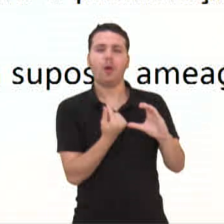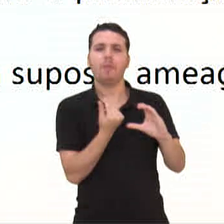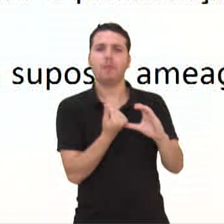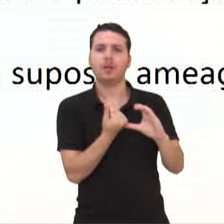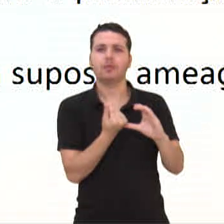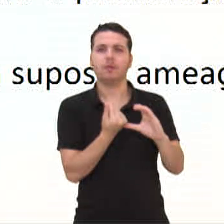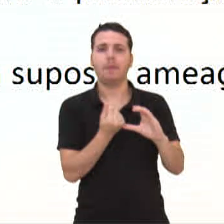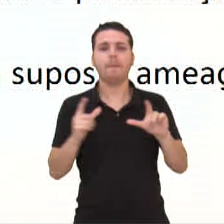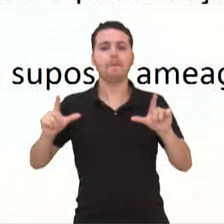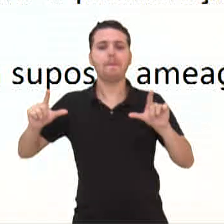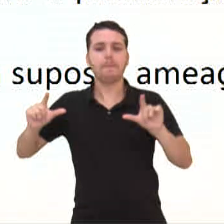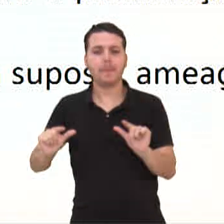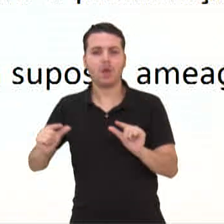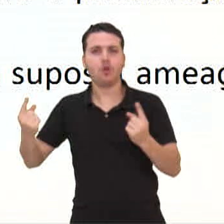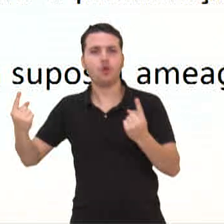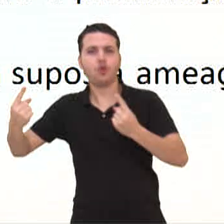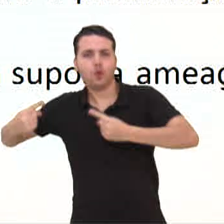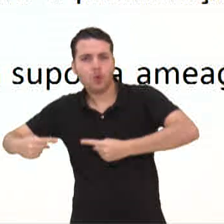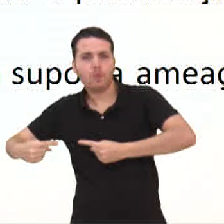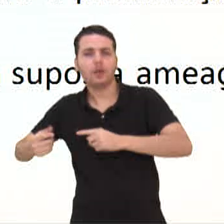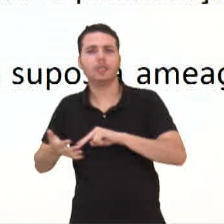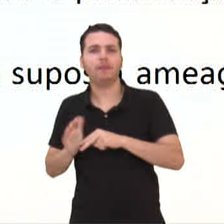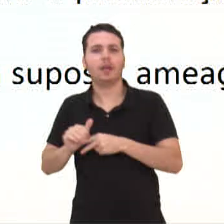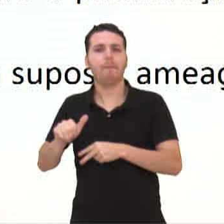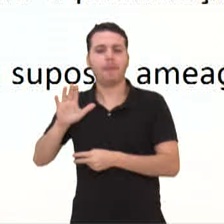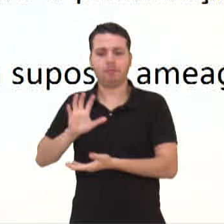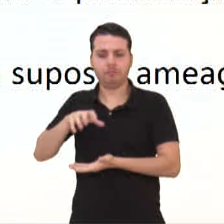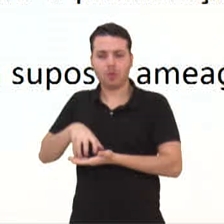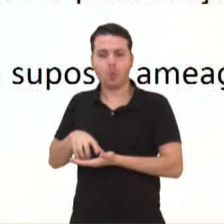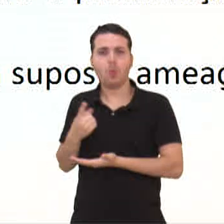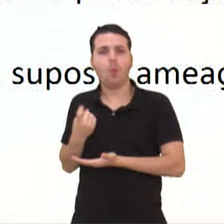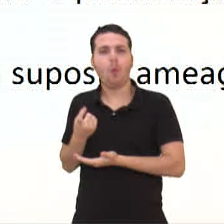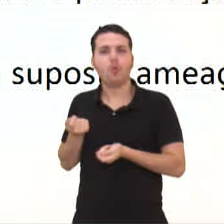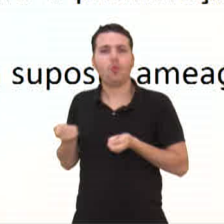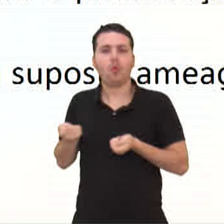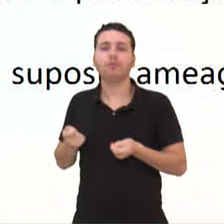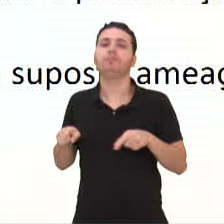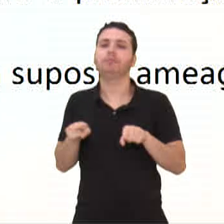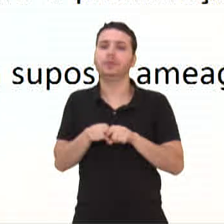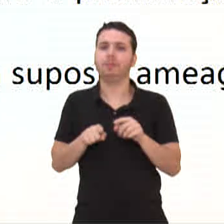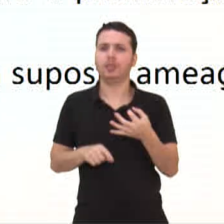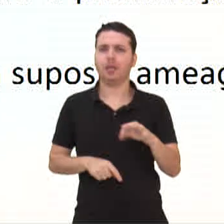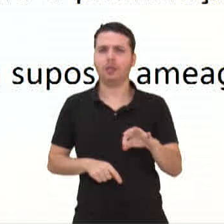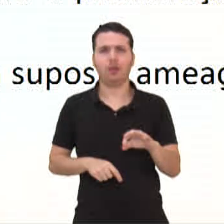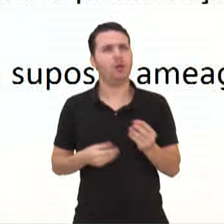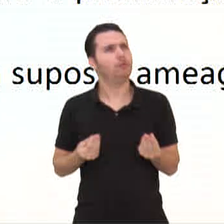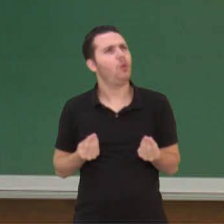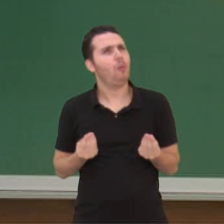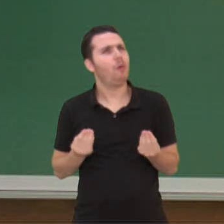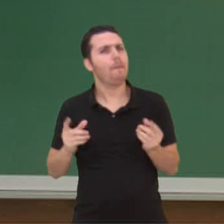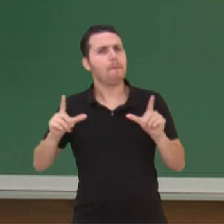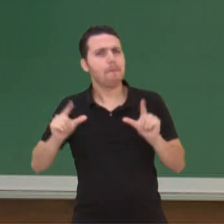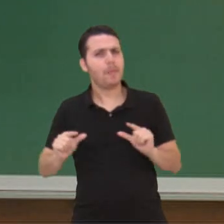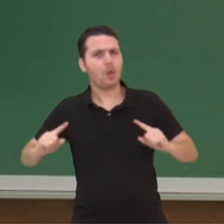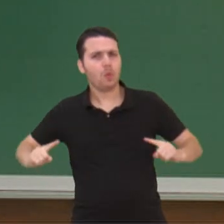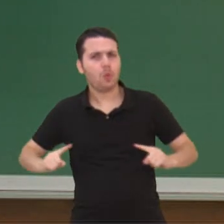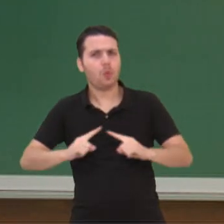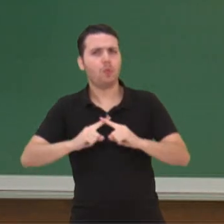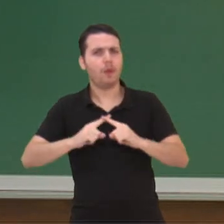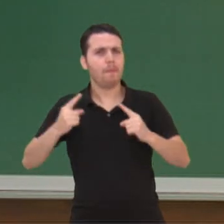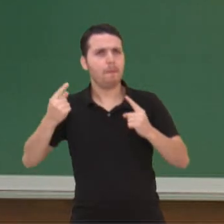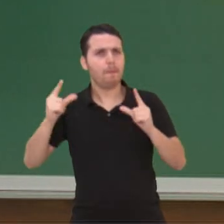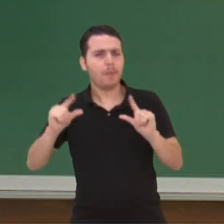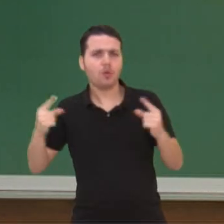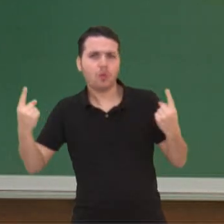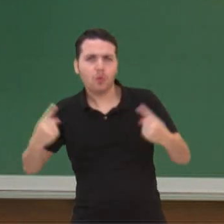vez menos competitivo e mais monopolista. Você também acertou. Como assim menos competitivo e mais monopolista? Porque